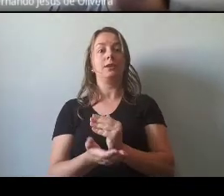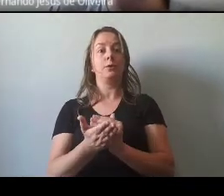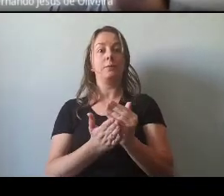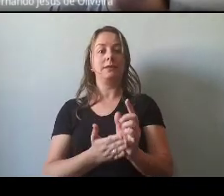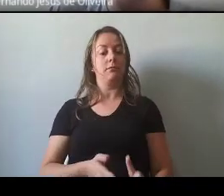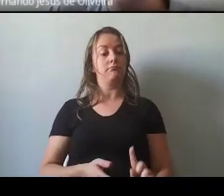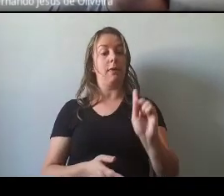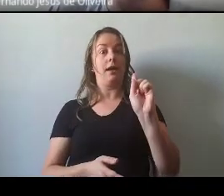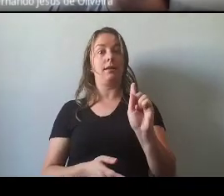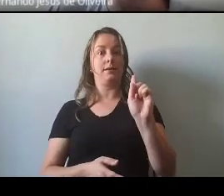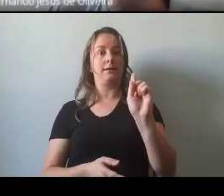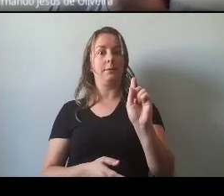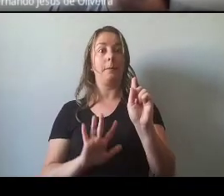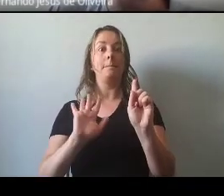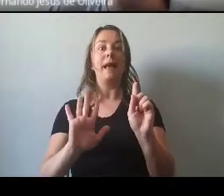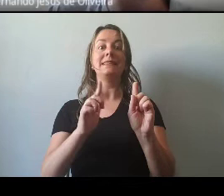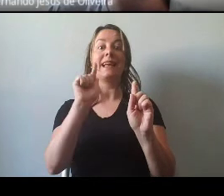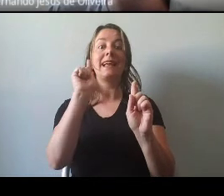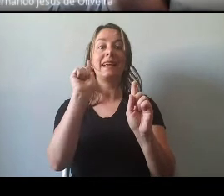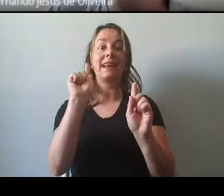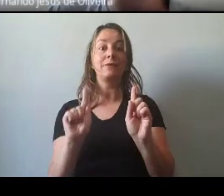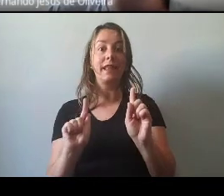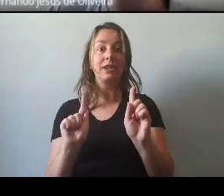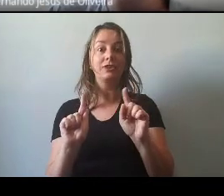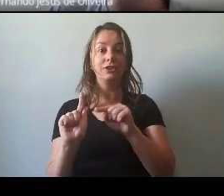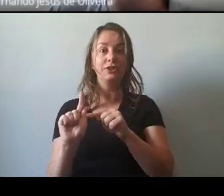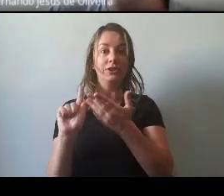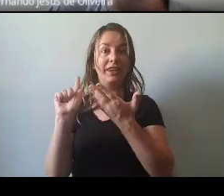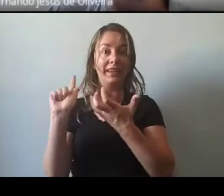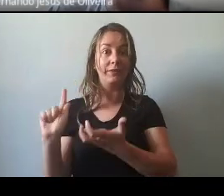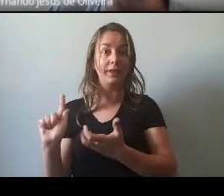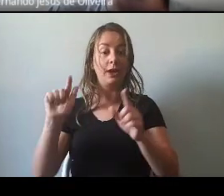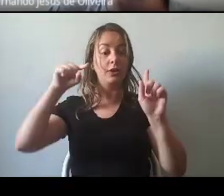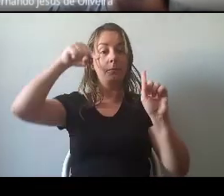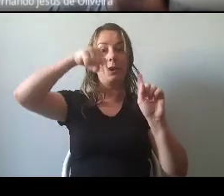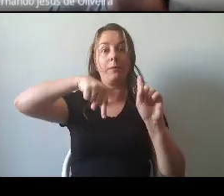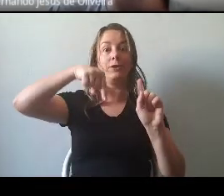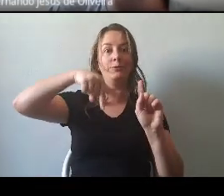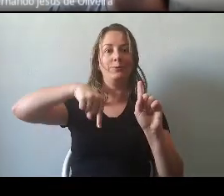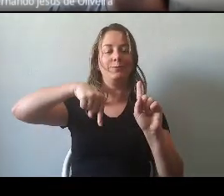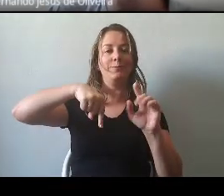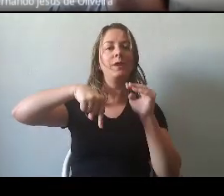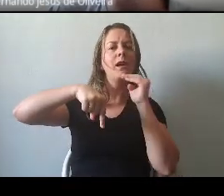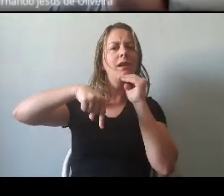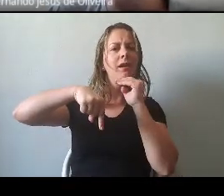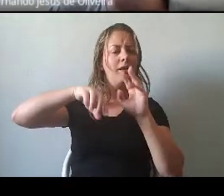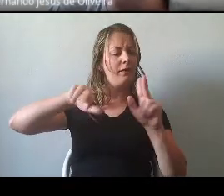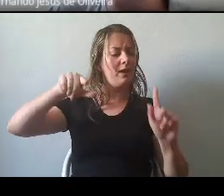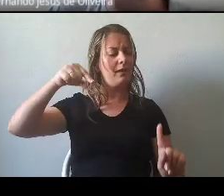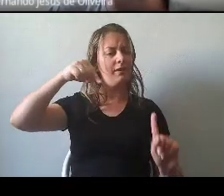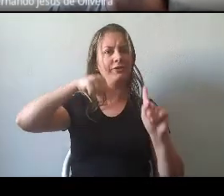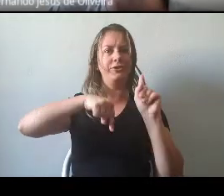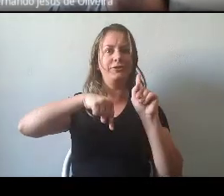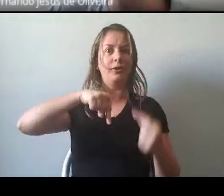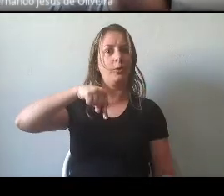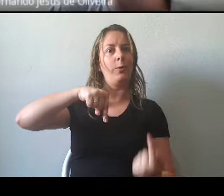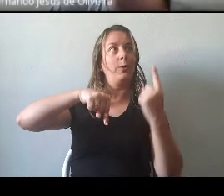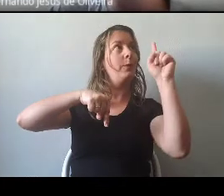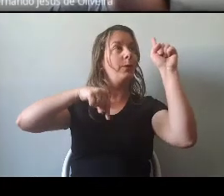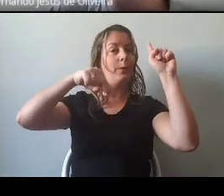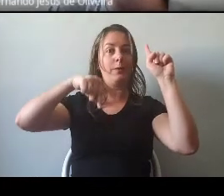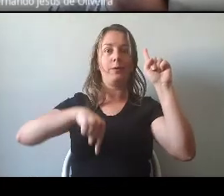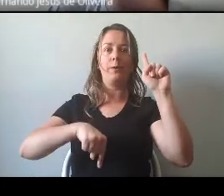inicial é para cima, porém a aceleração da gravidade é para baixo. Então, a gravidade é oposta à velocidade inicial. Como